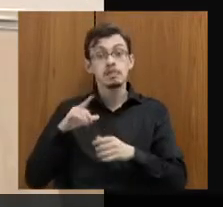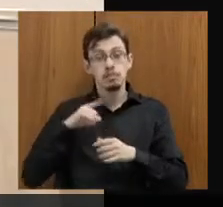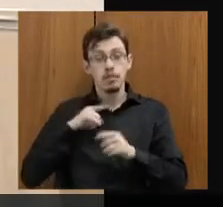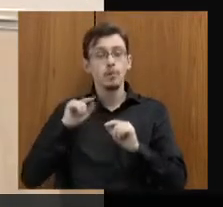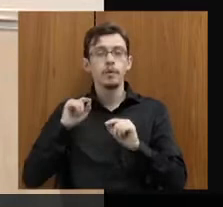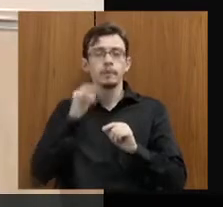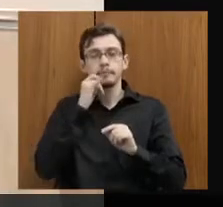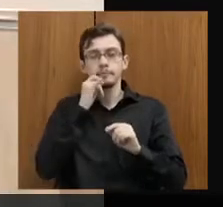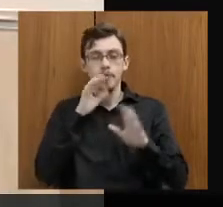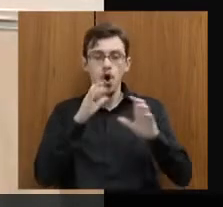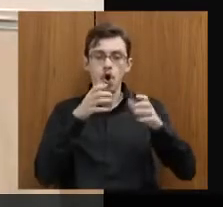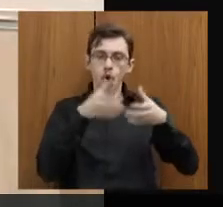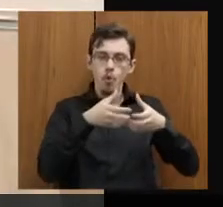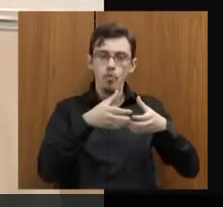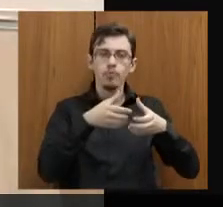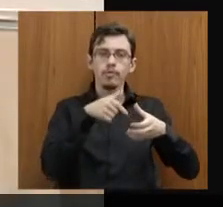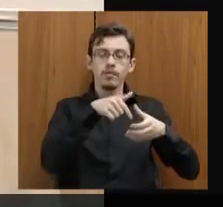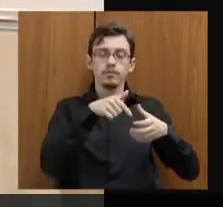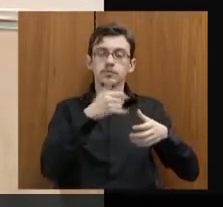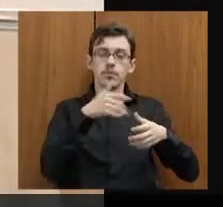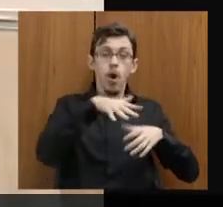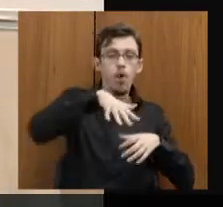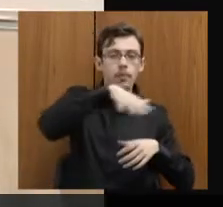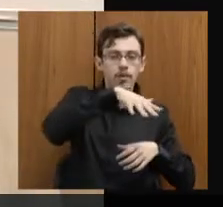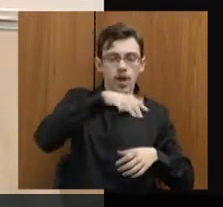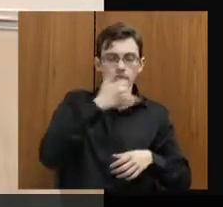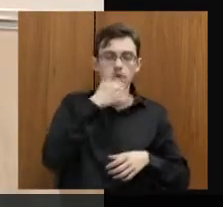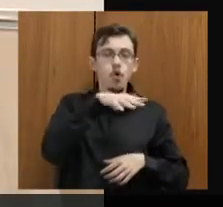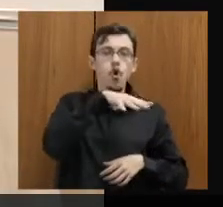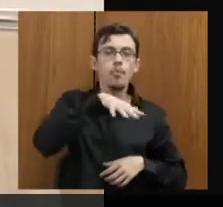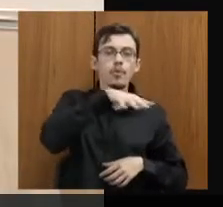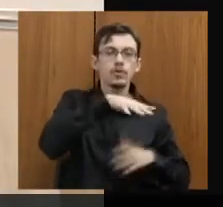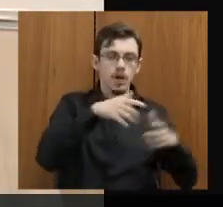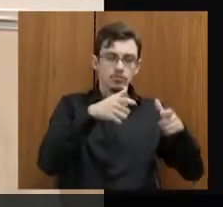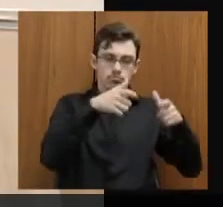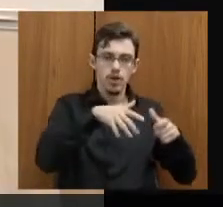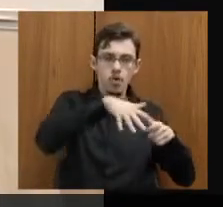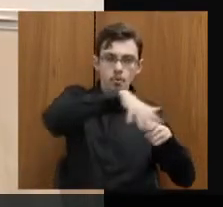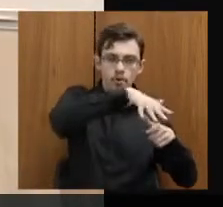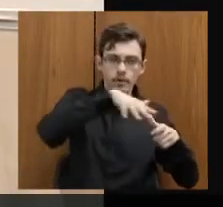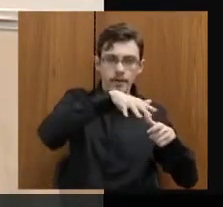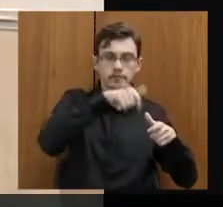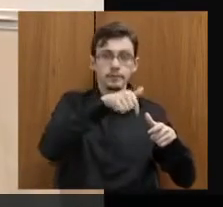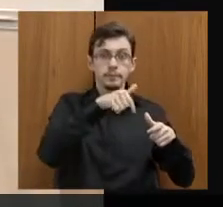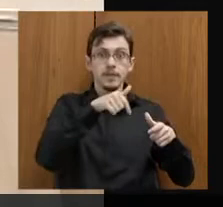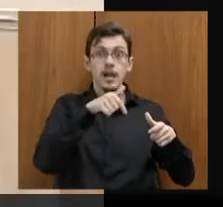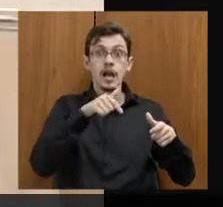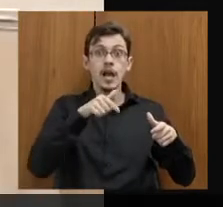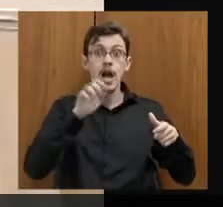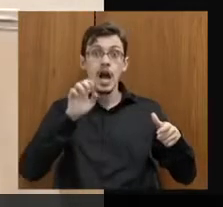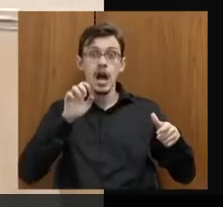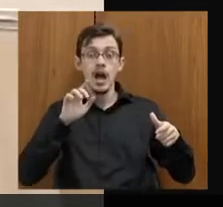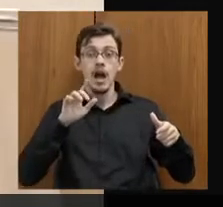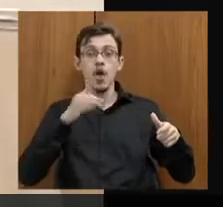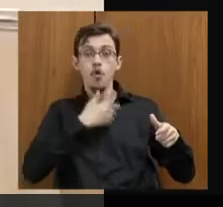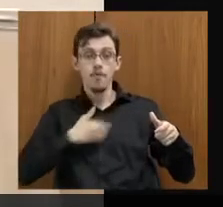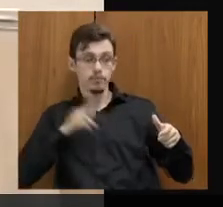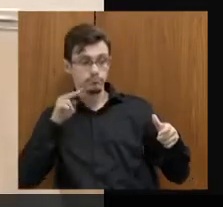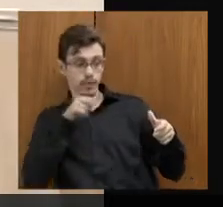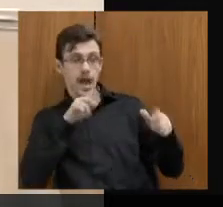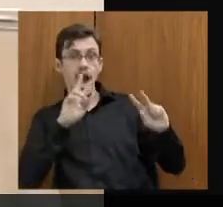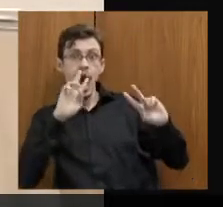comunidade de terreiro certificado E aí é Caso haja interesse por parte das lideranças